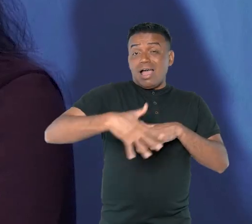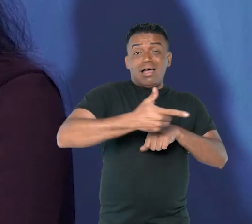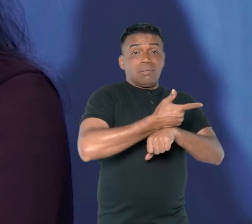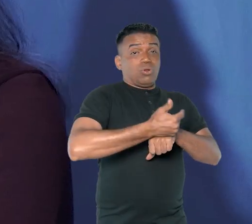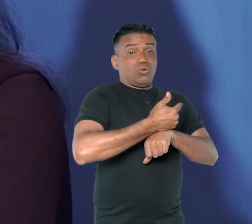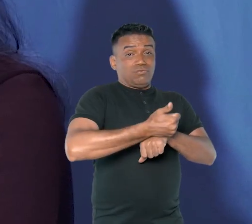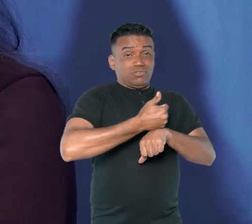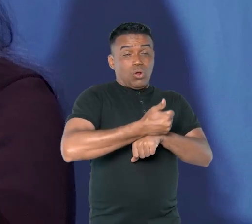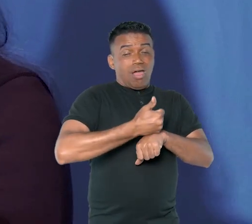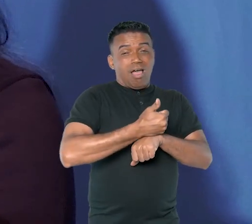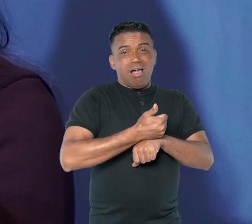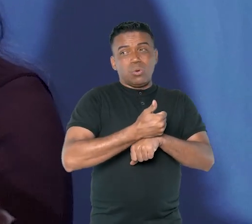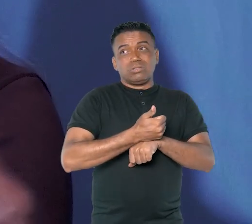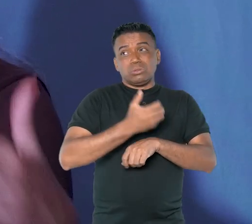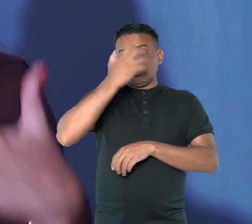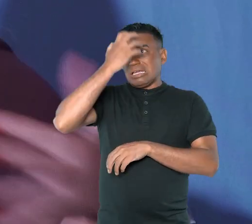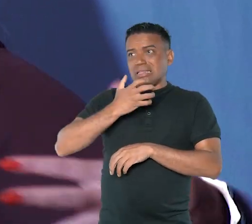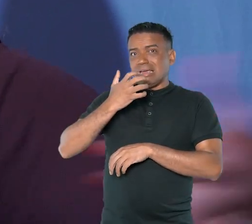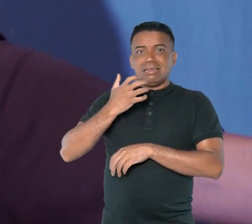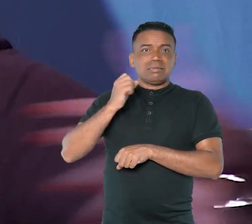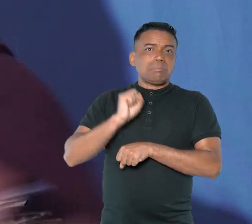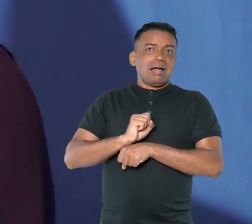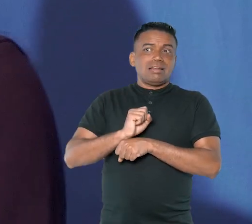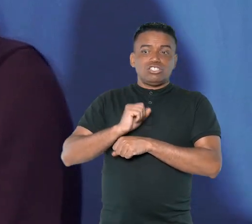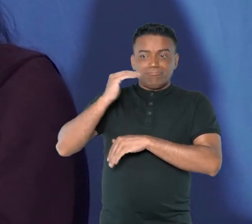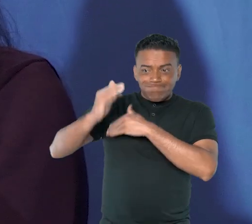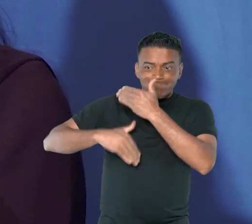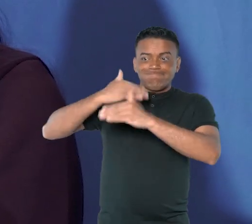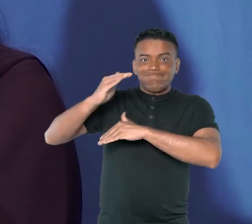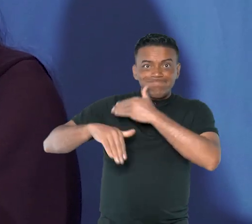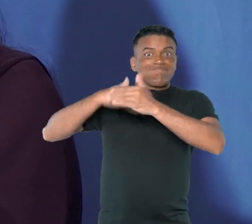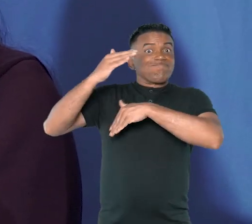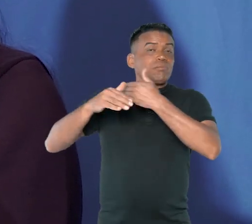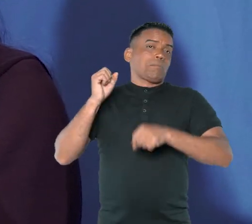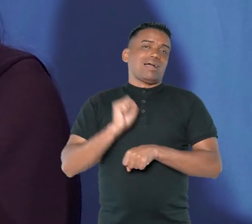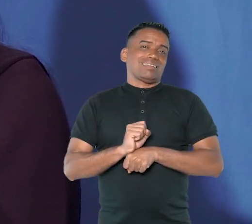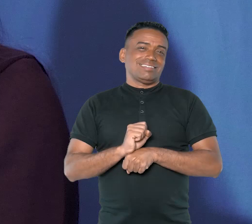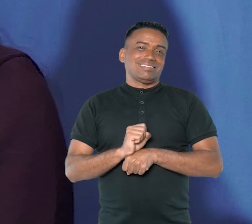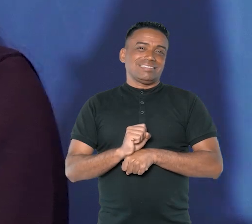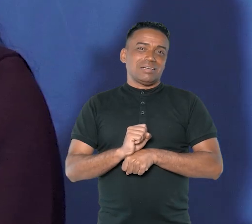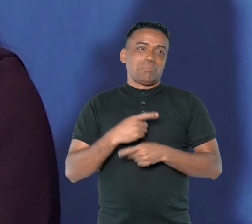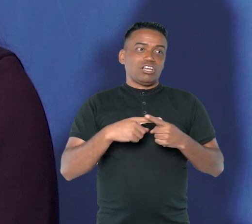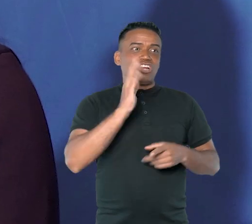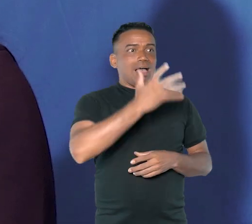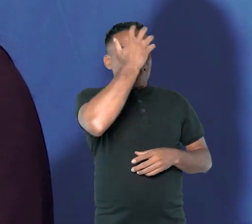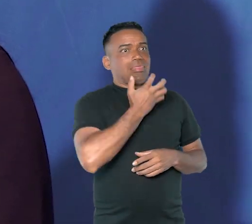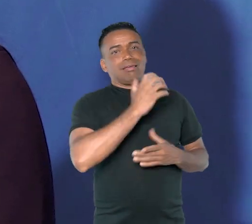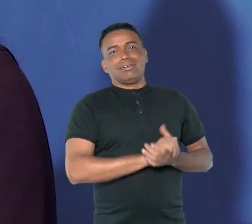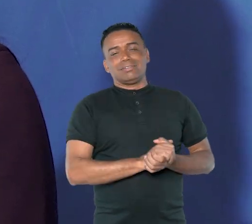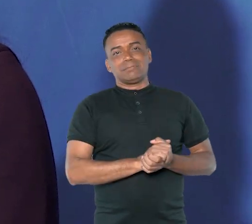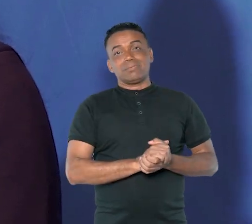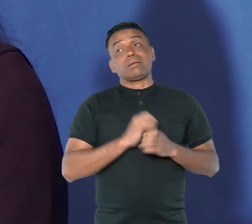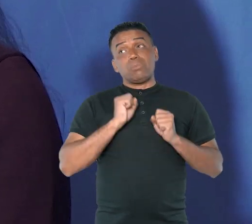algum momento, quando a gente tem muitas certezas, a gente para de crescer, de se expandir, né? Então, pode transparecer